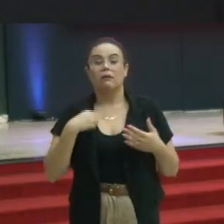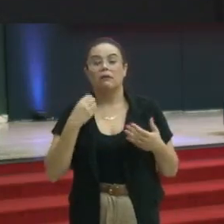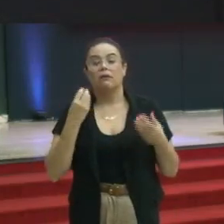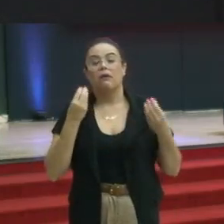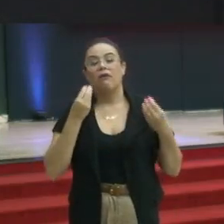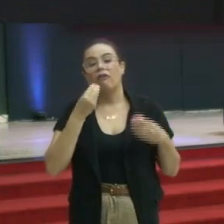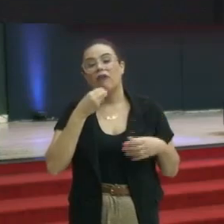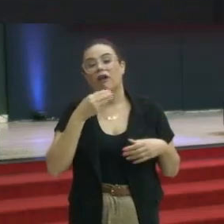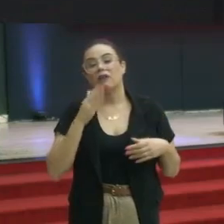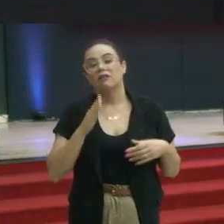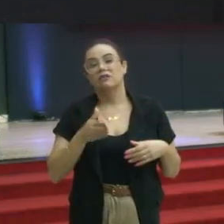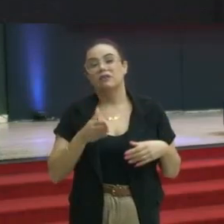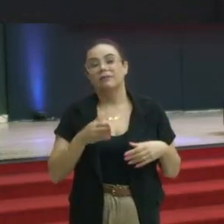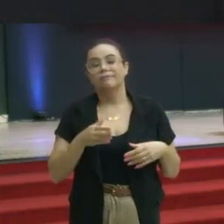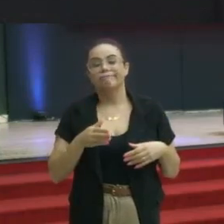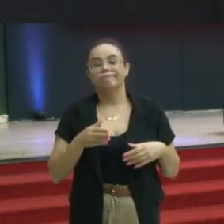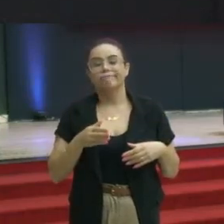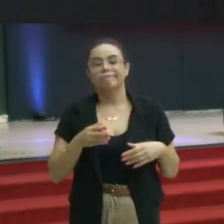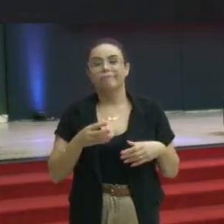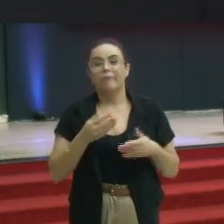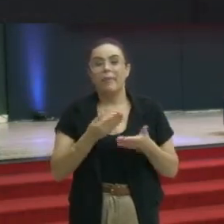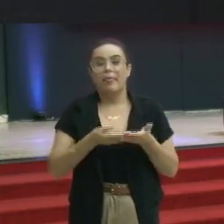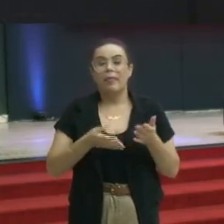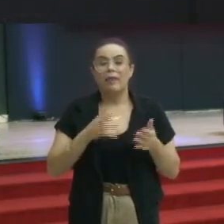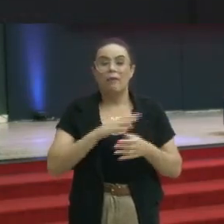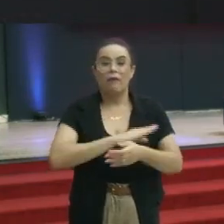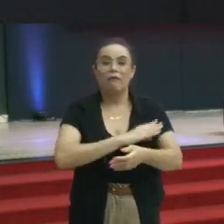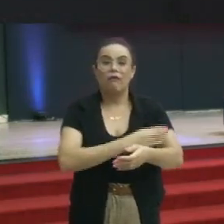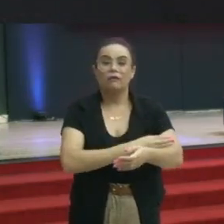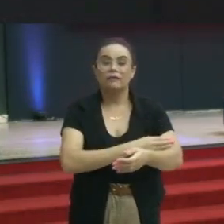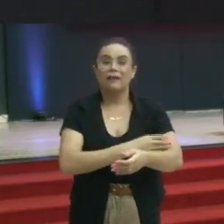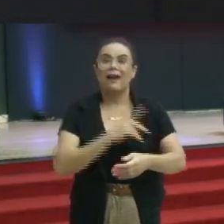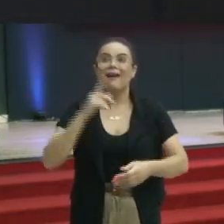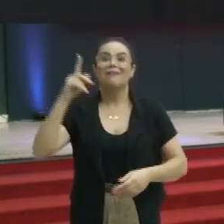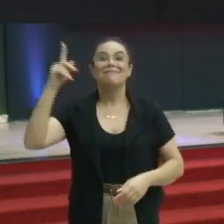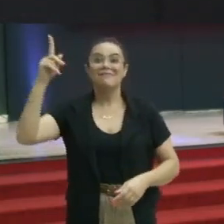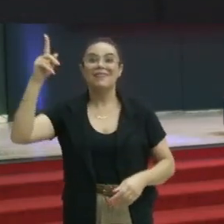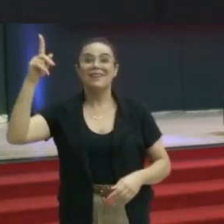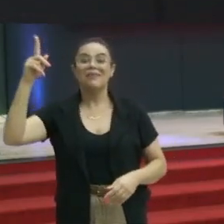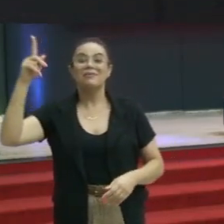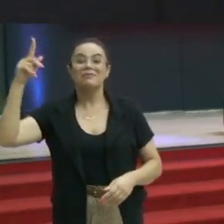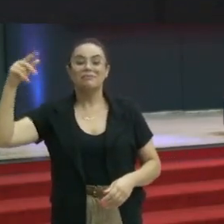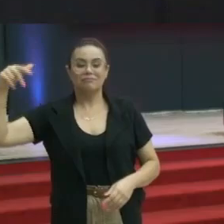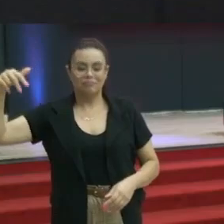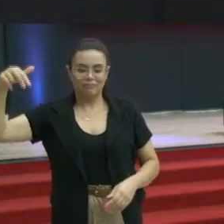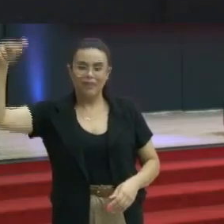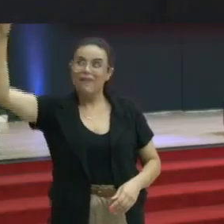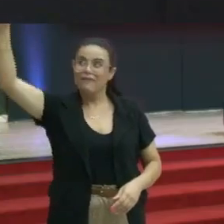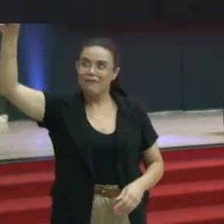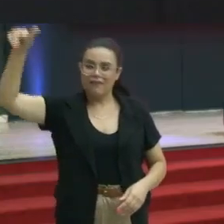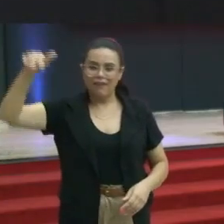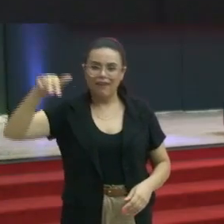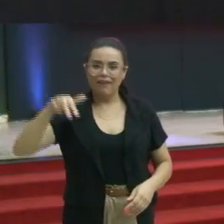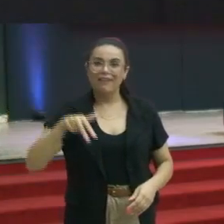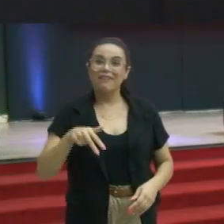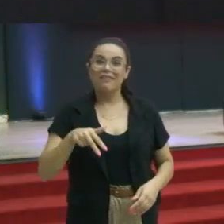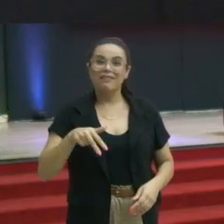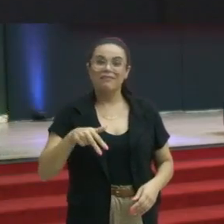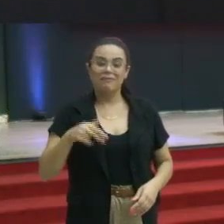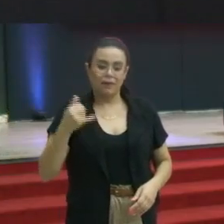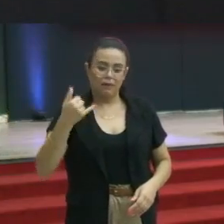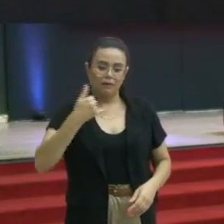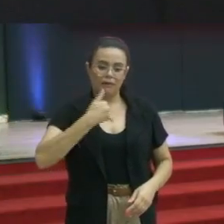dá, então Deus entra no cenário. E Deus diz para você: não é do teu jeito, é do meu